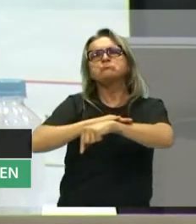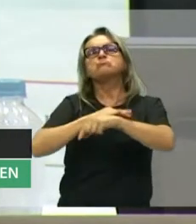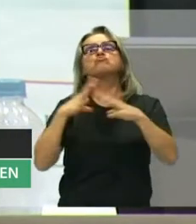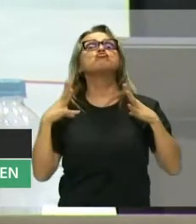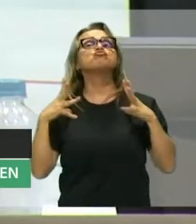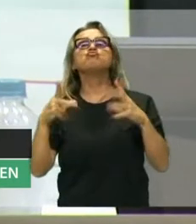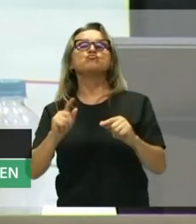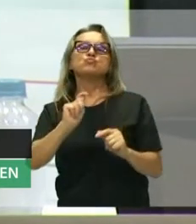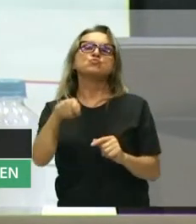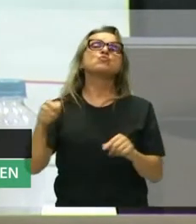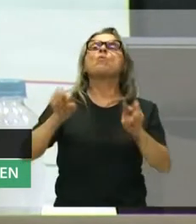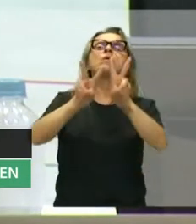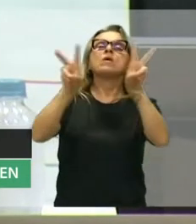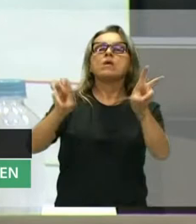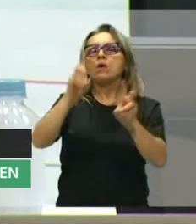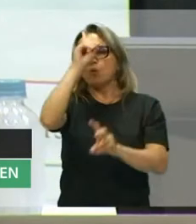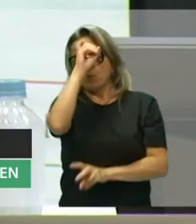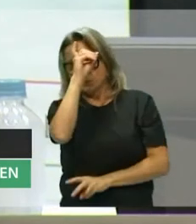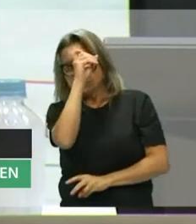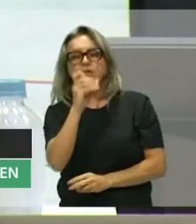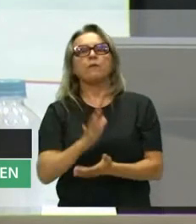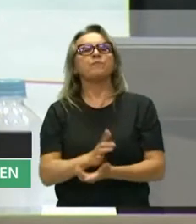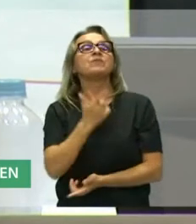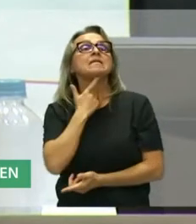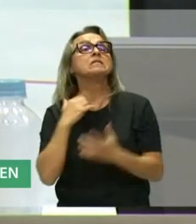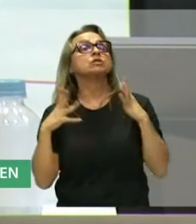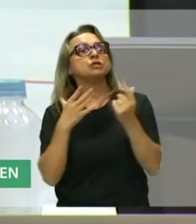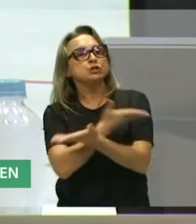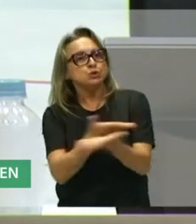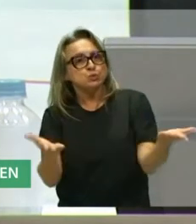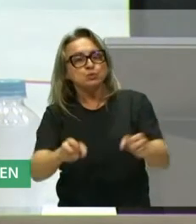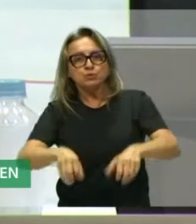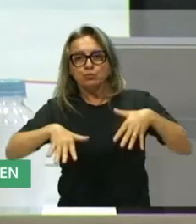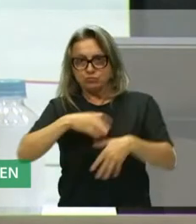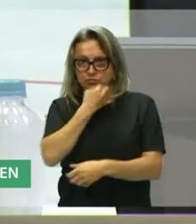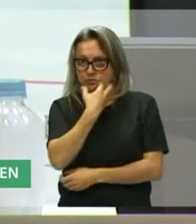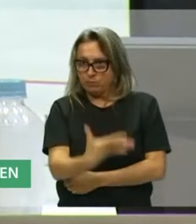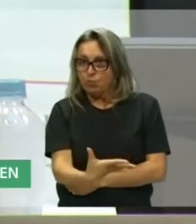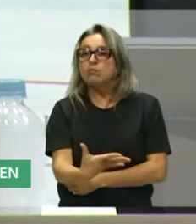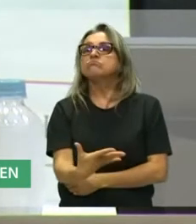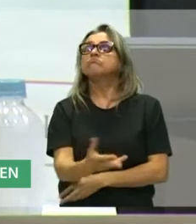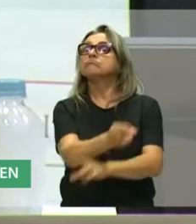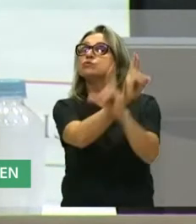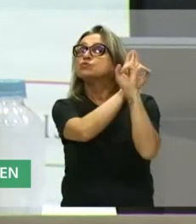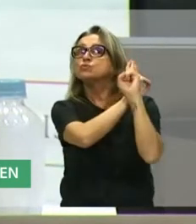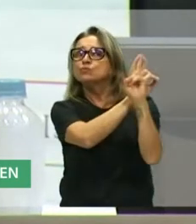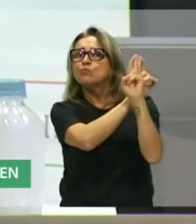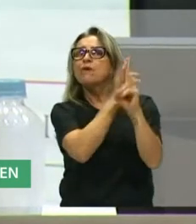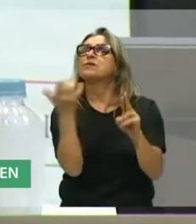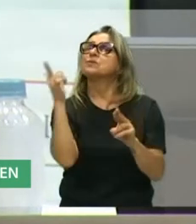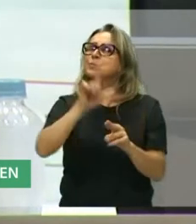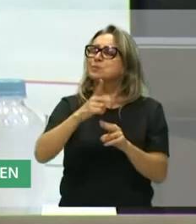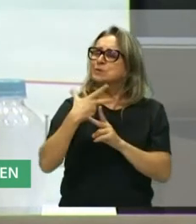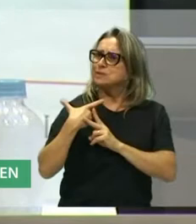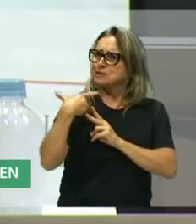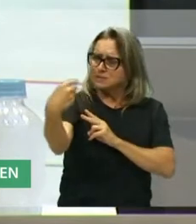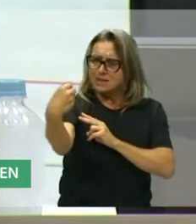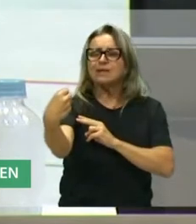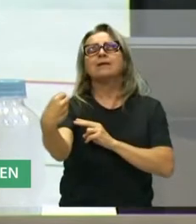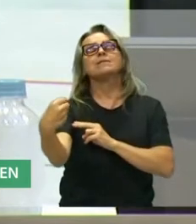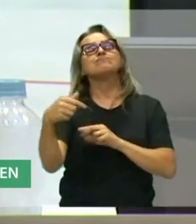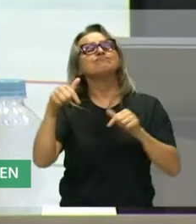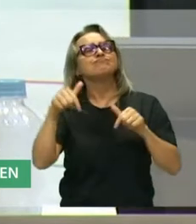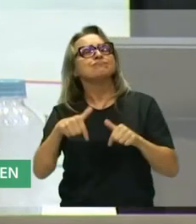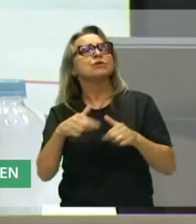demandas do Hospital Marieta. Então, desejando a todos uma audiência e que possamos sair daqui com uma agenda de trabalho bastante produtiva